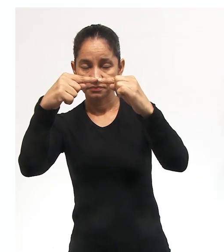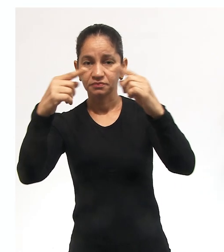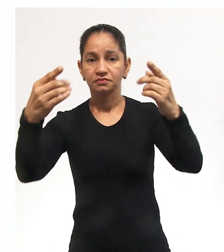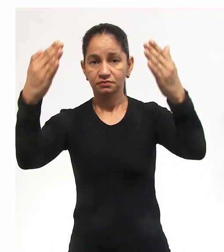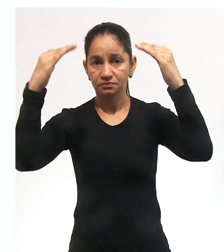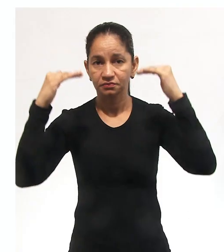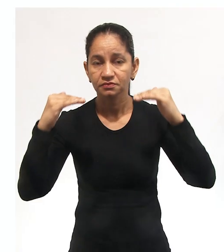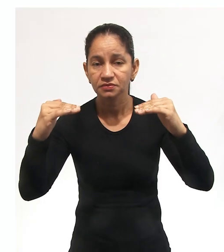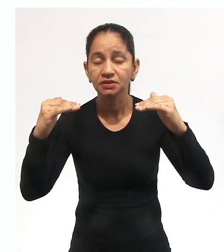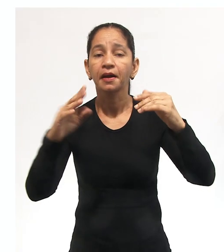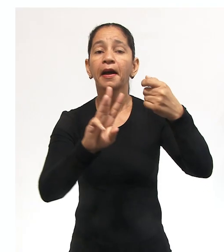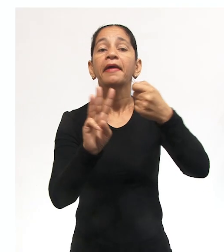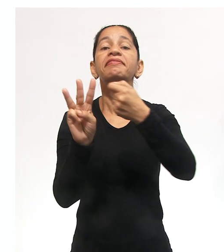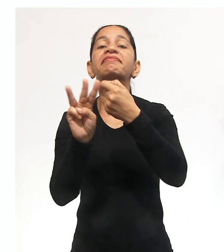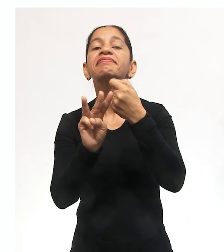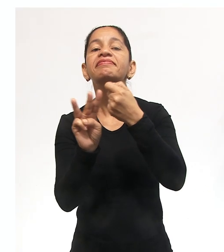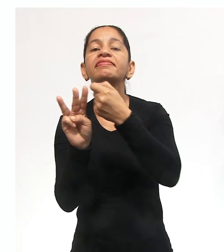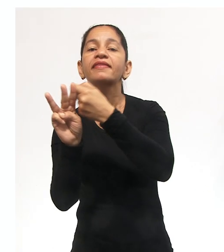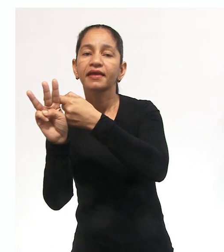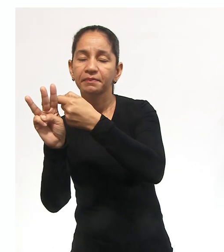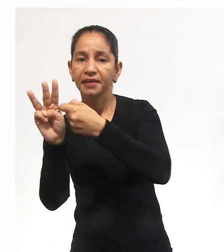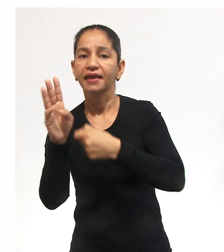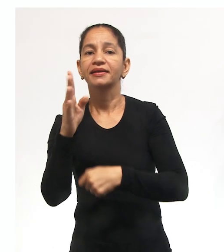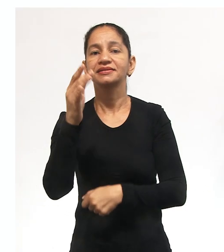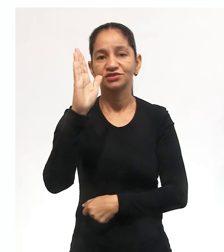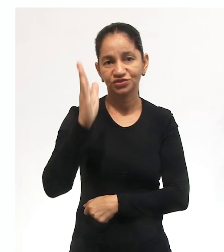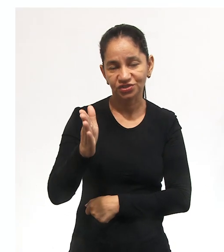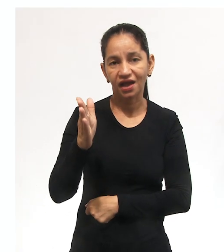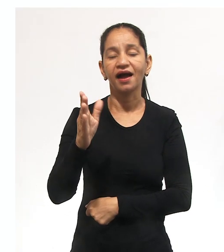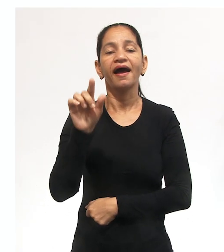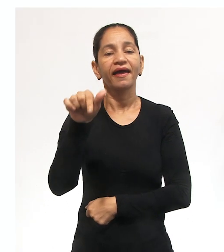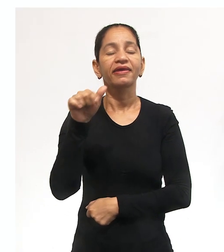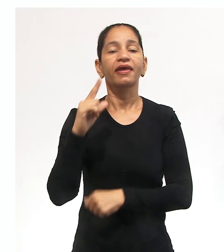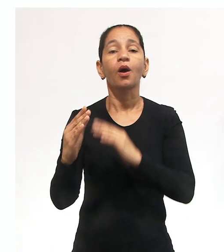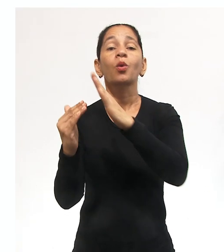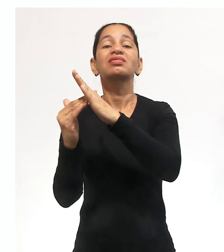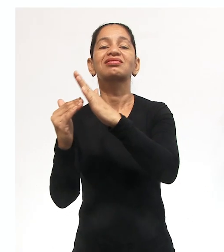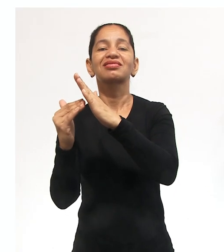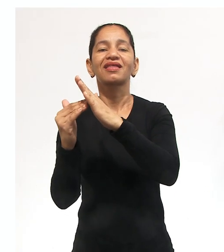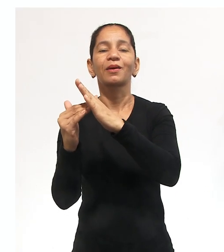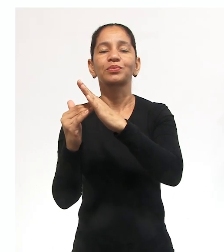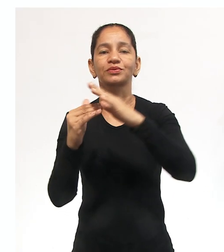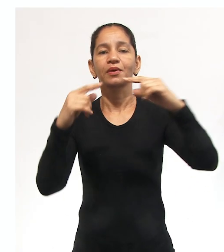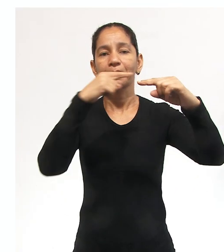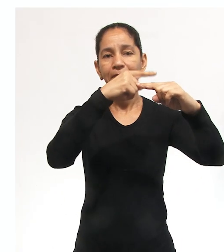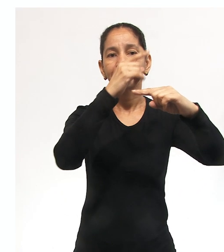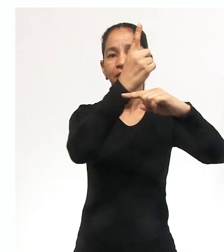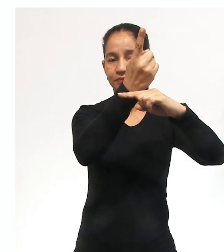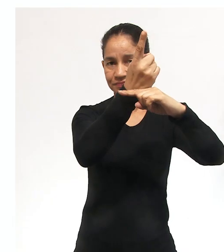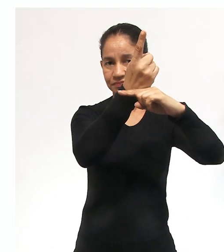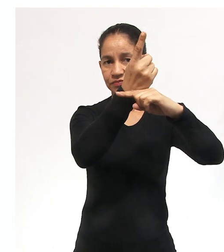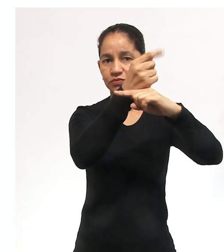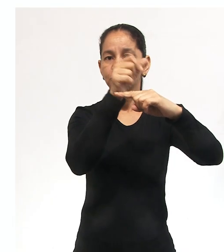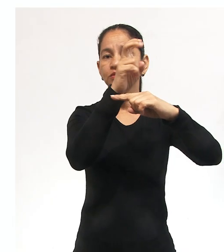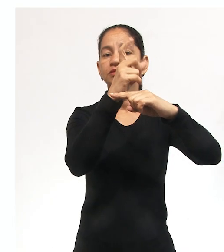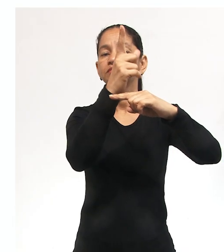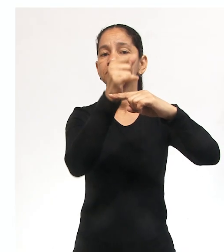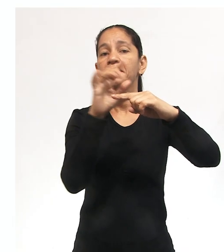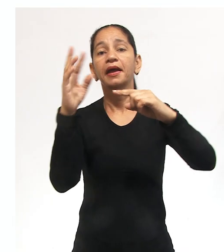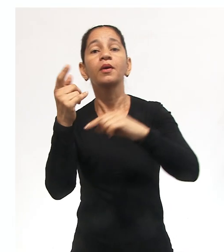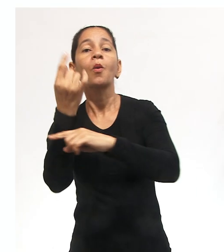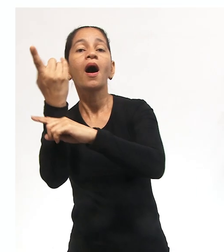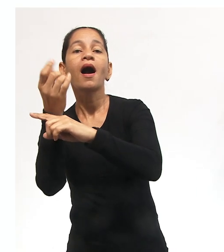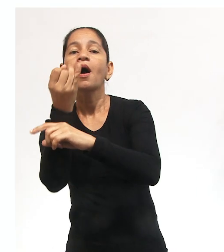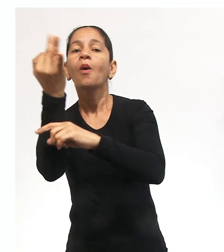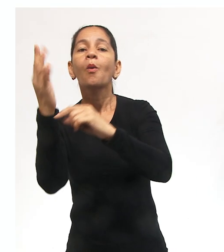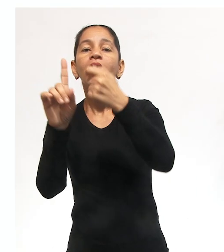descobrir, que é o trimestre, né? A gente vai ter aqui a taxa 2. Essa proporção, essa razão vai ter que ser proporcional